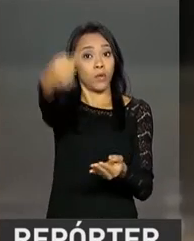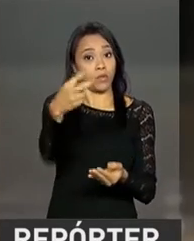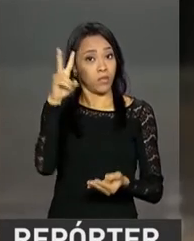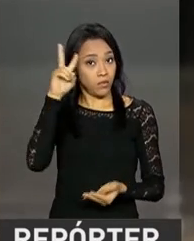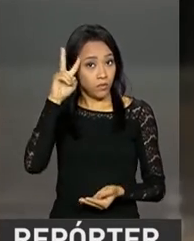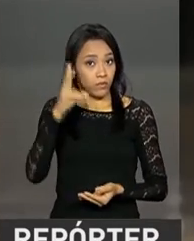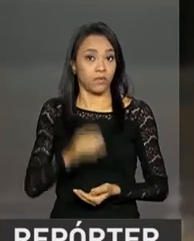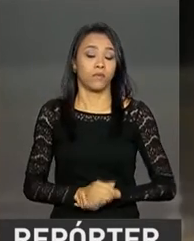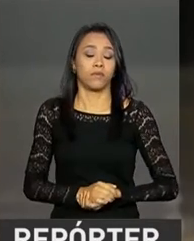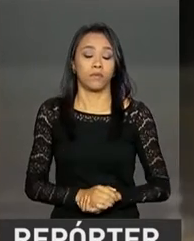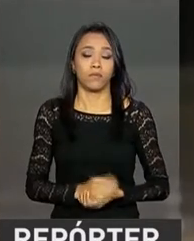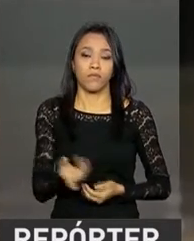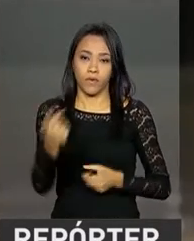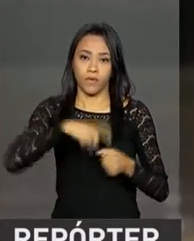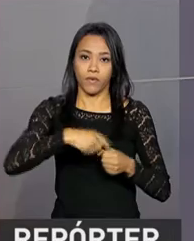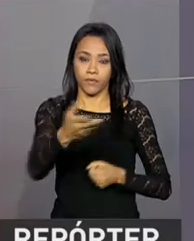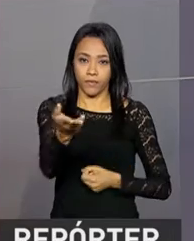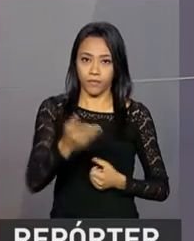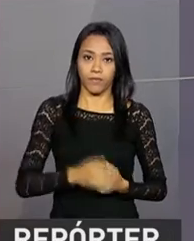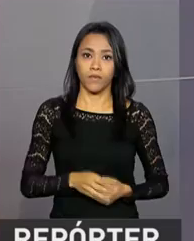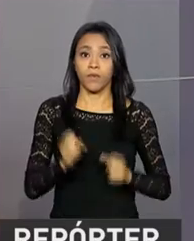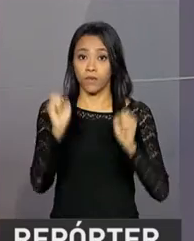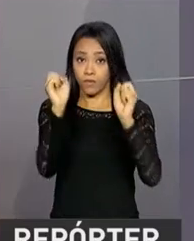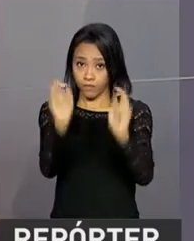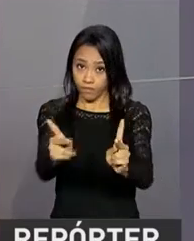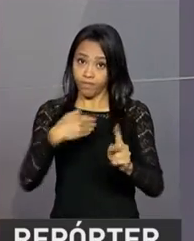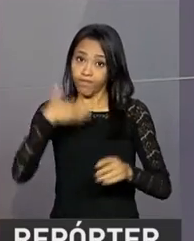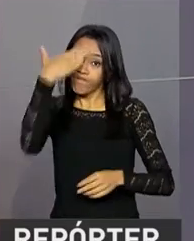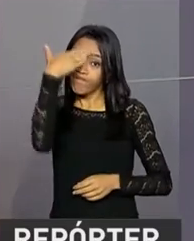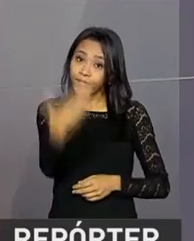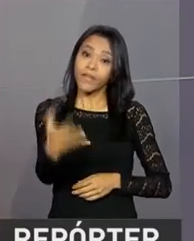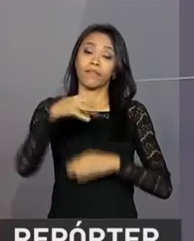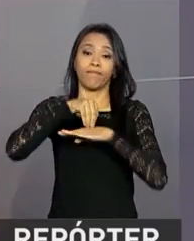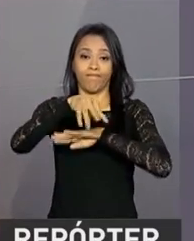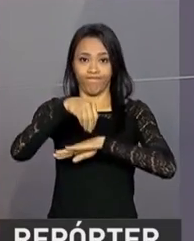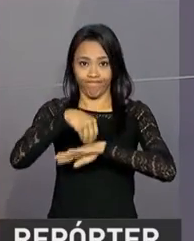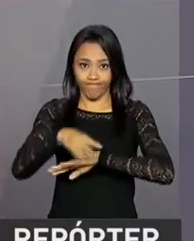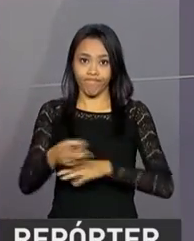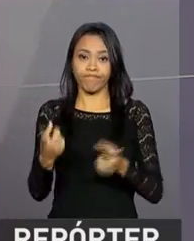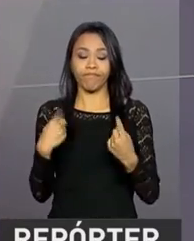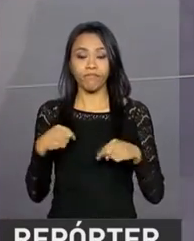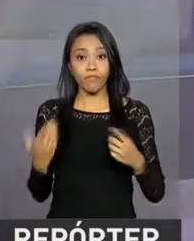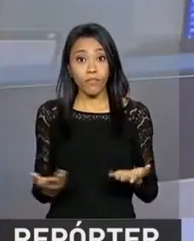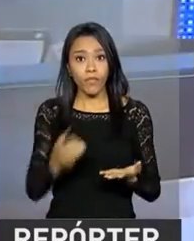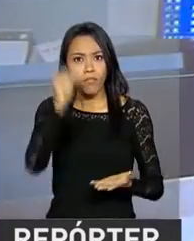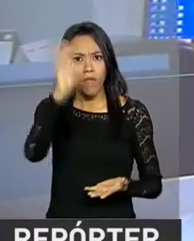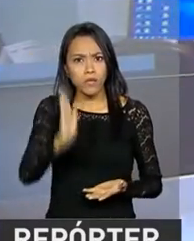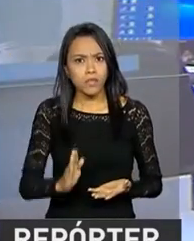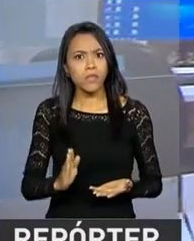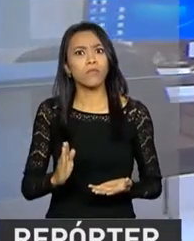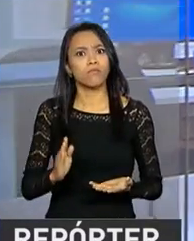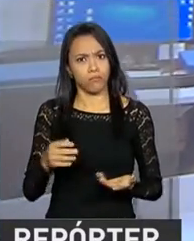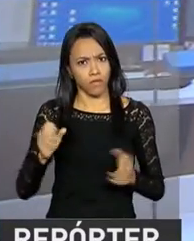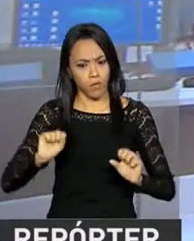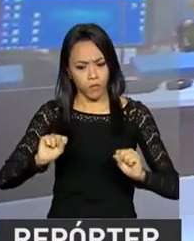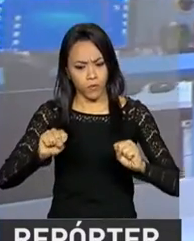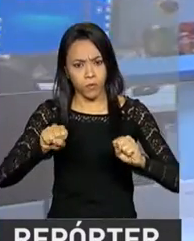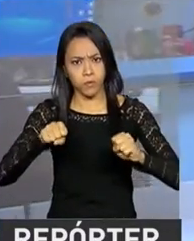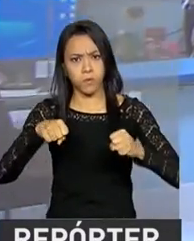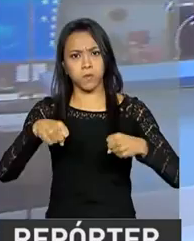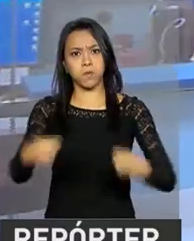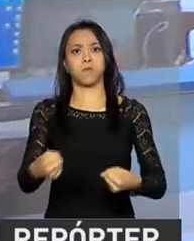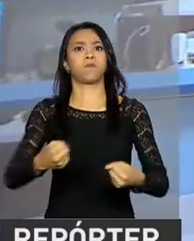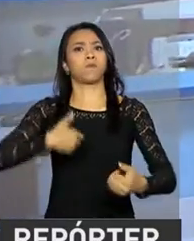feira leandro bota que você toque joão pedro delgado pelas informações e olha o brasil está na rota do crescimento